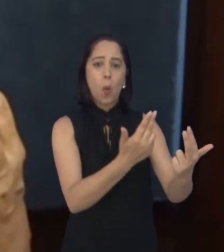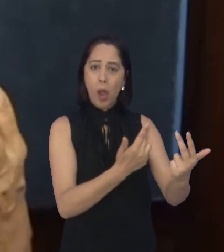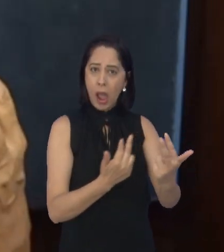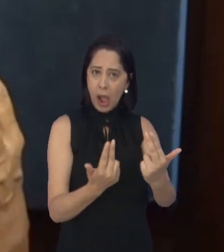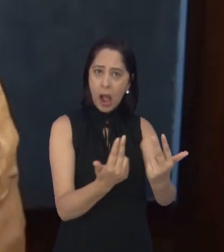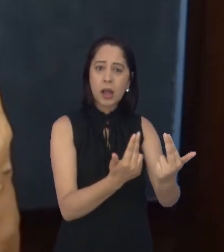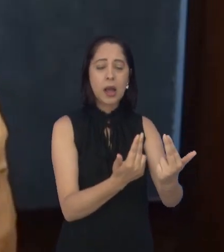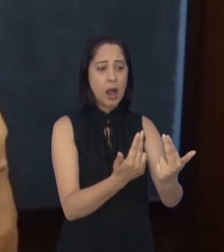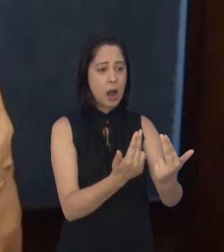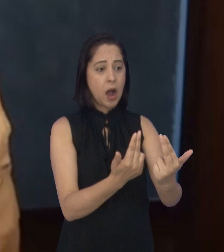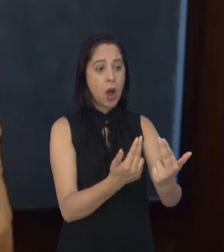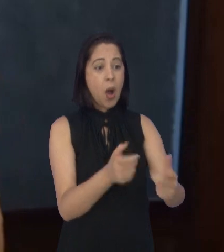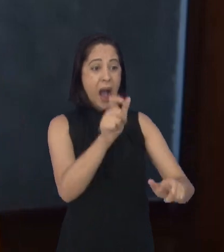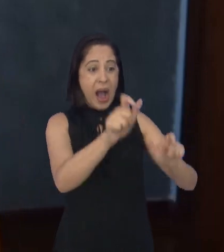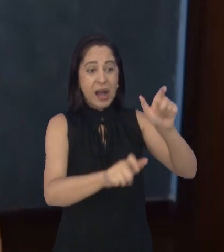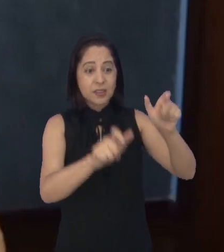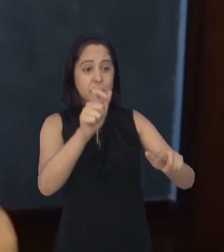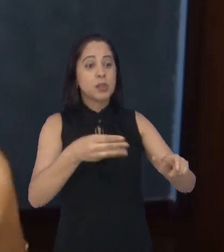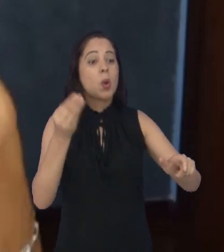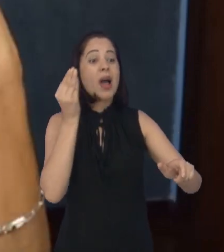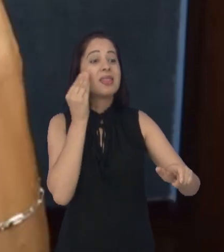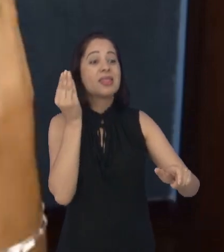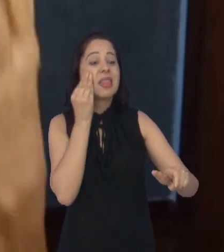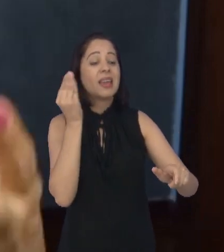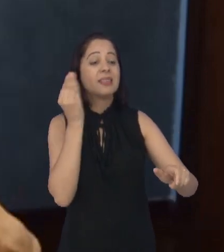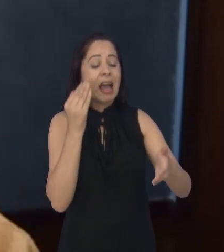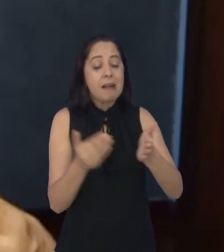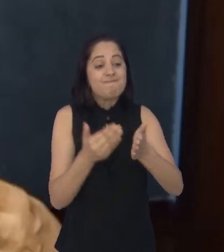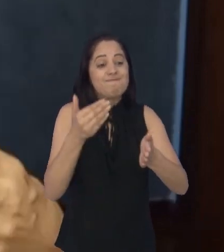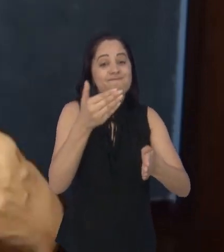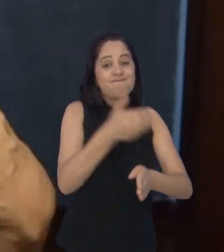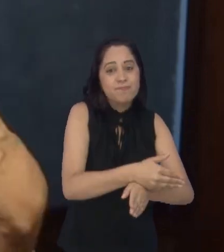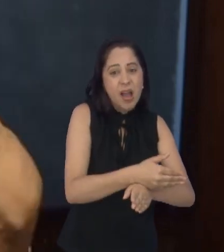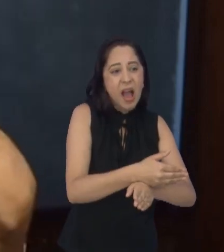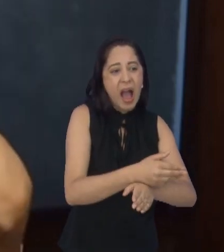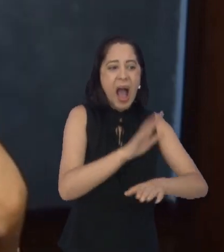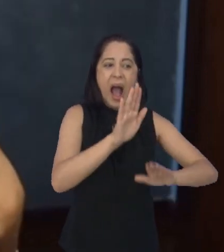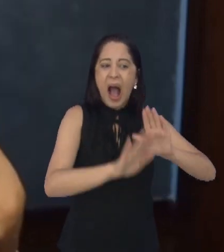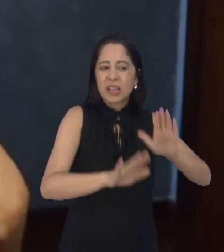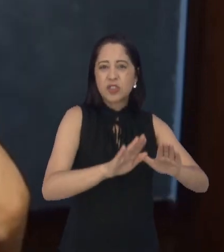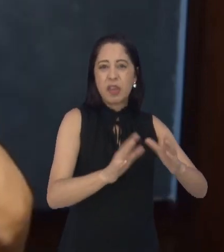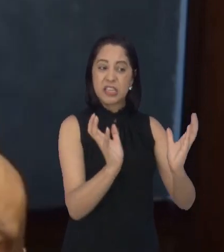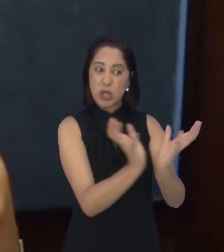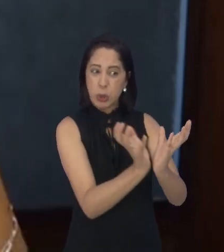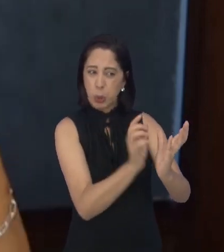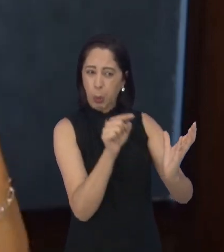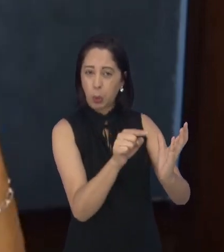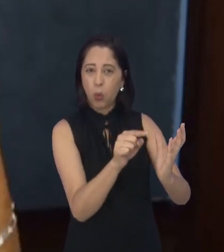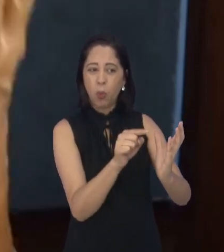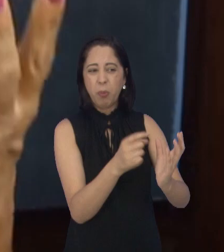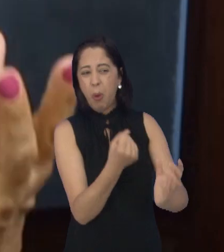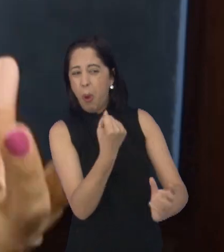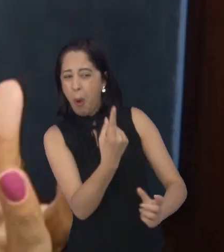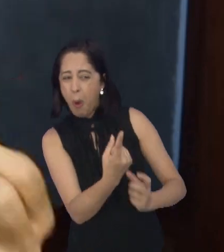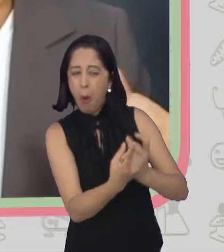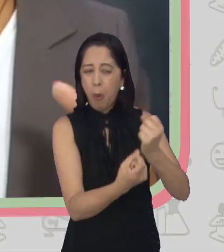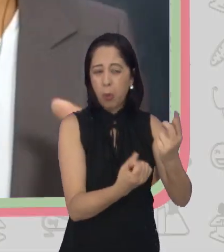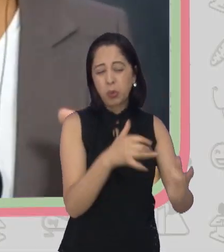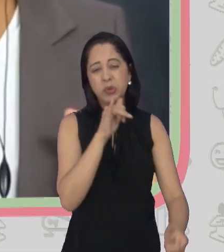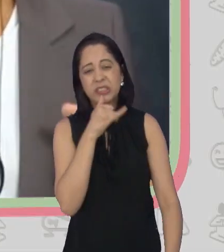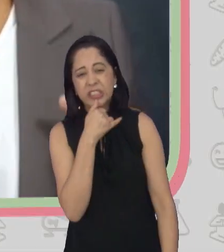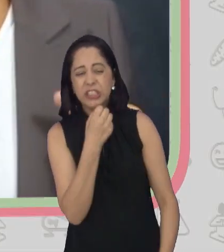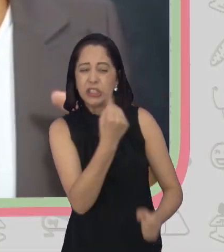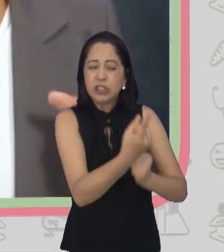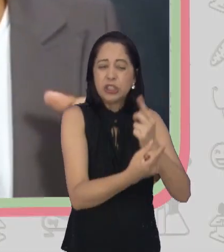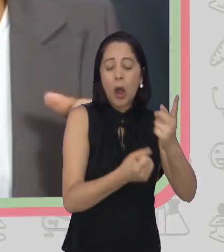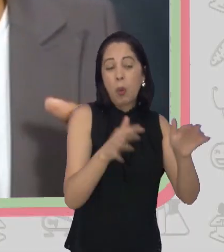criando coragem, todo mundo tentando, uns ficando tristes, outros ficando alegres, uns tendo experiência